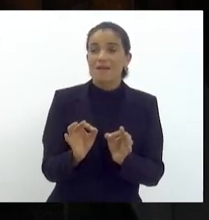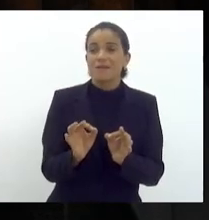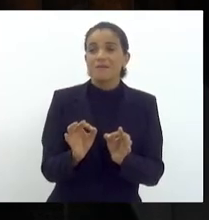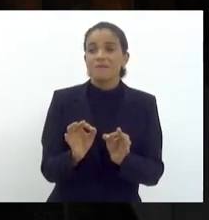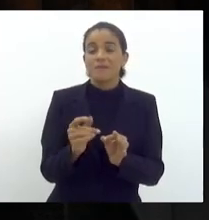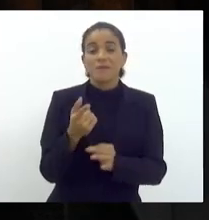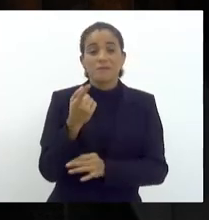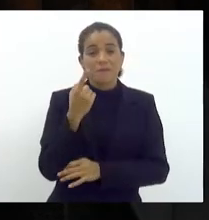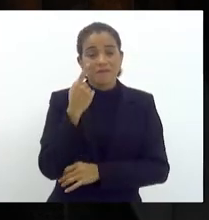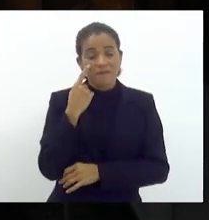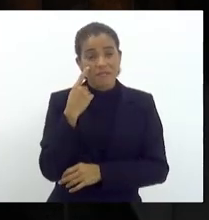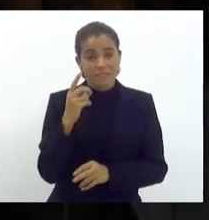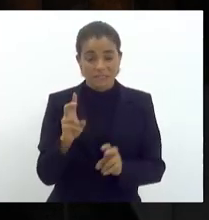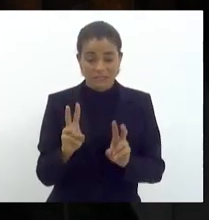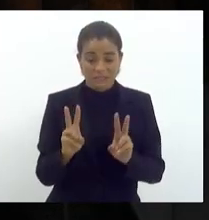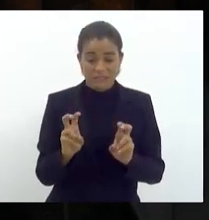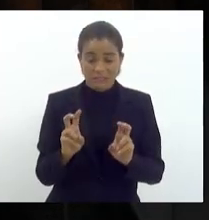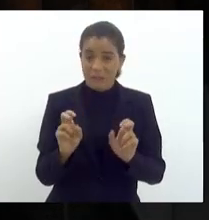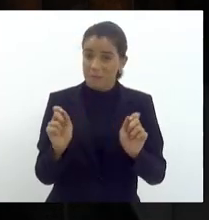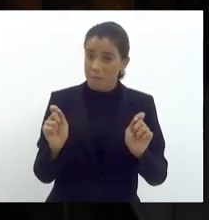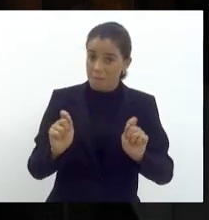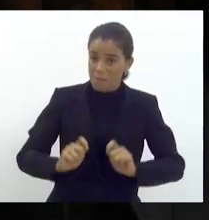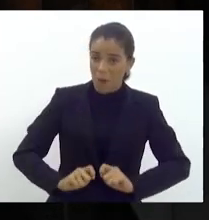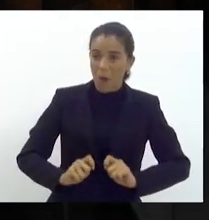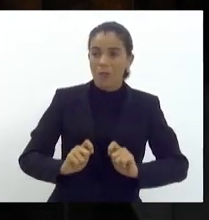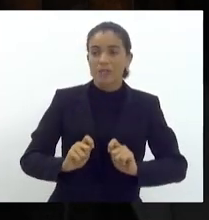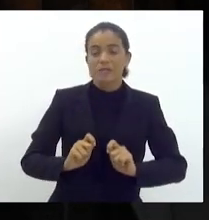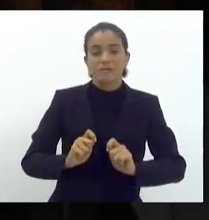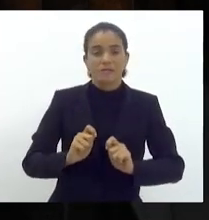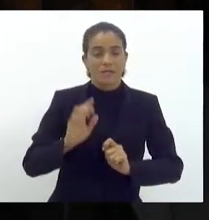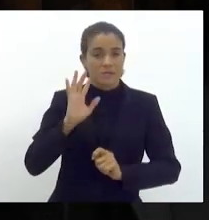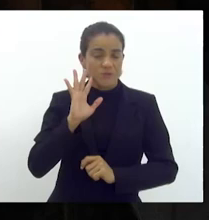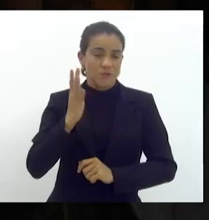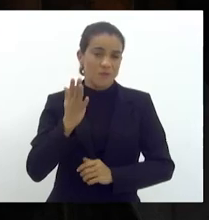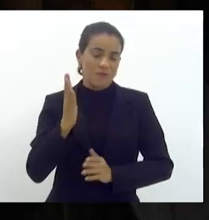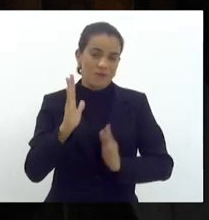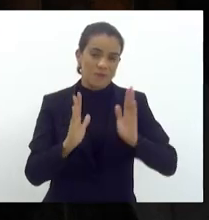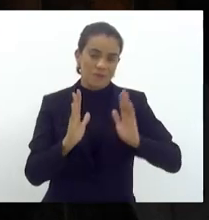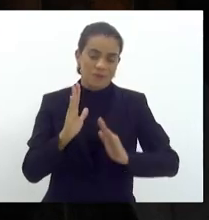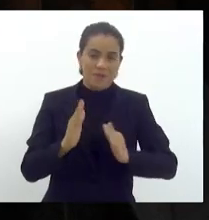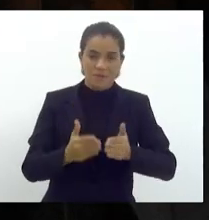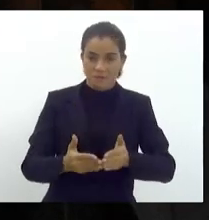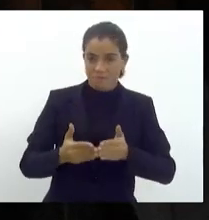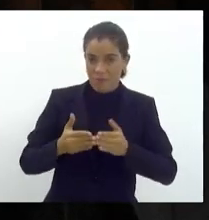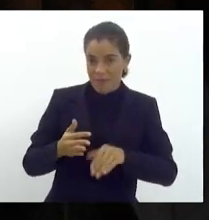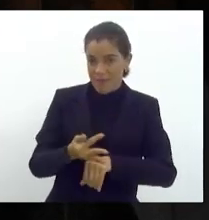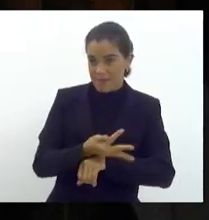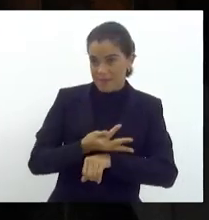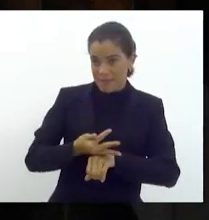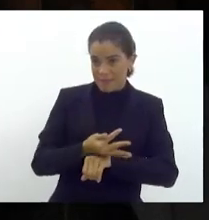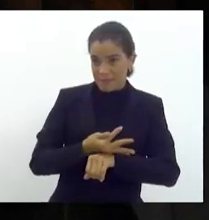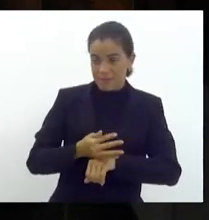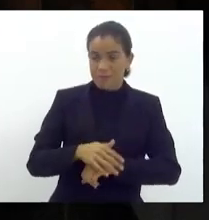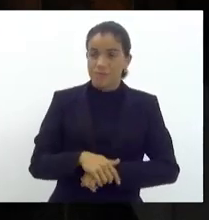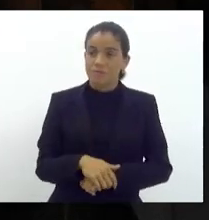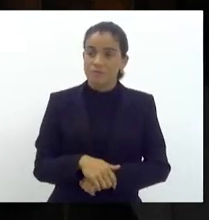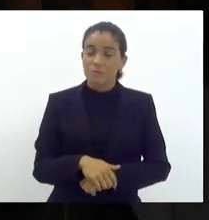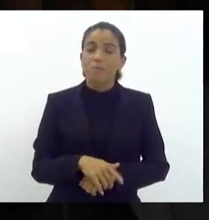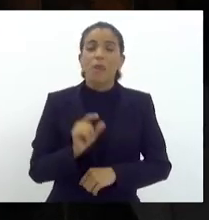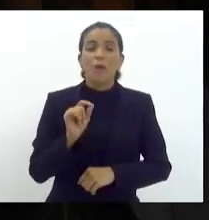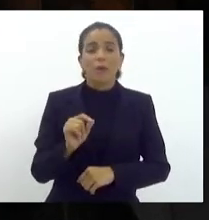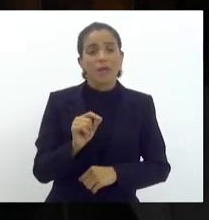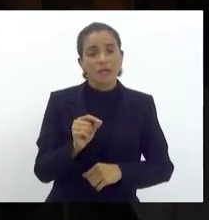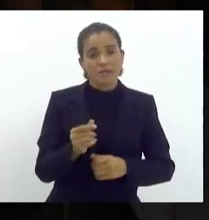esse tema pode ser tratado nesse recesso que é ser